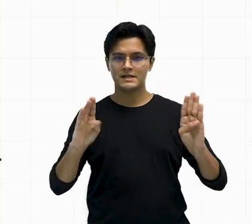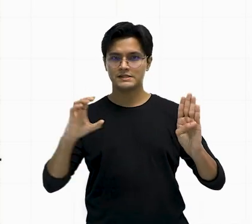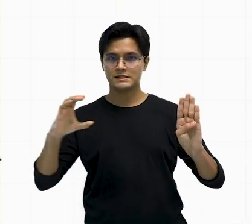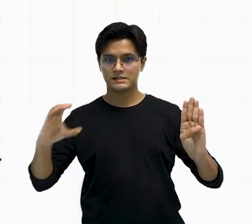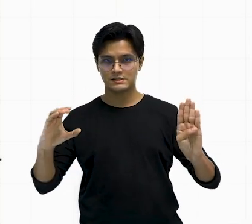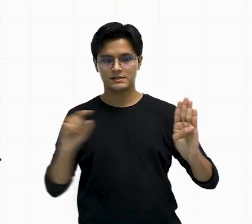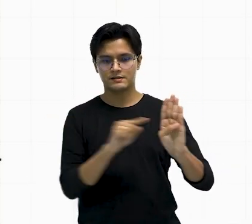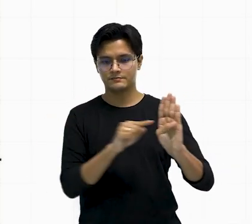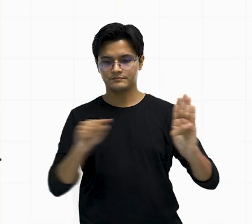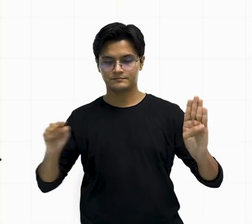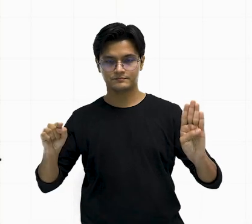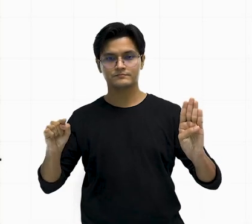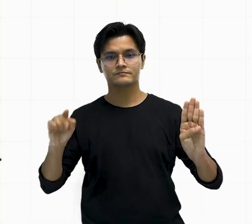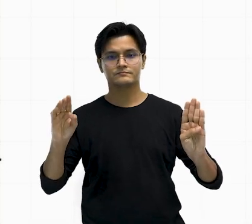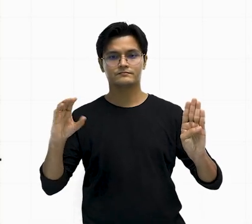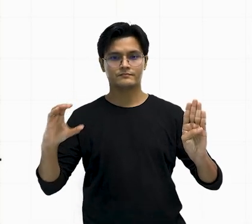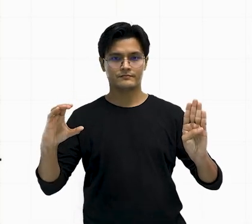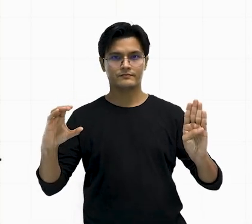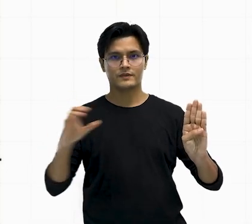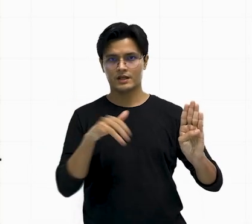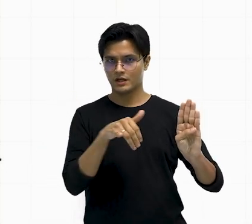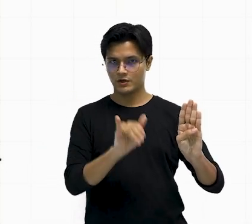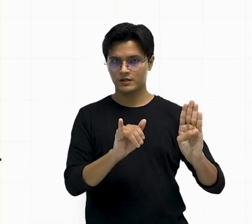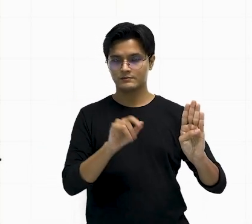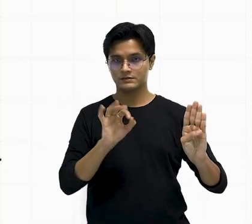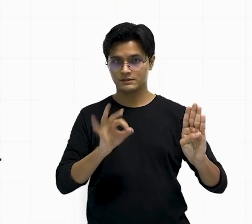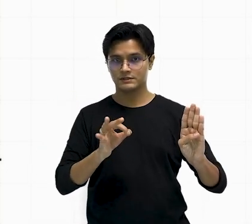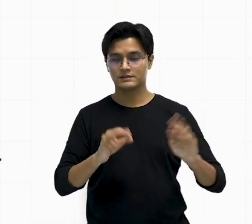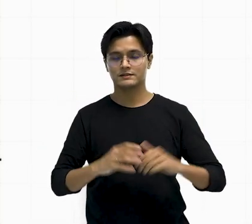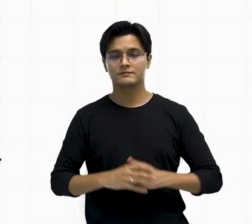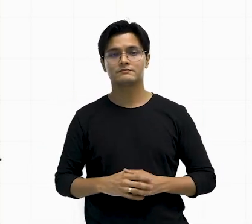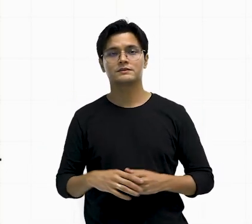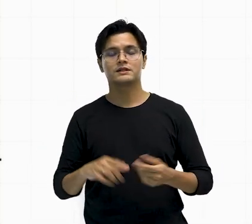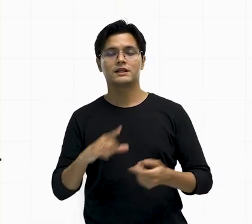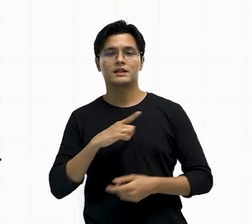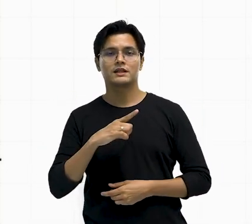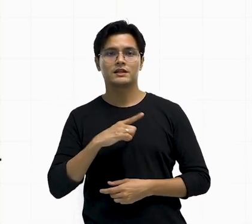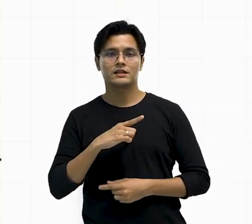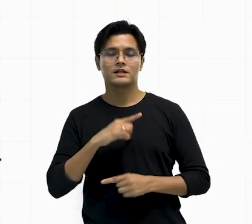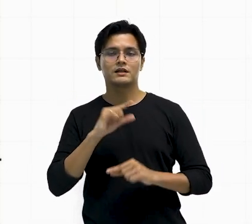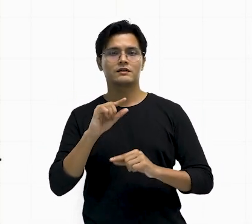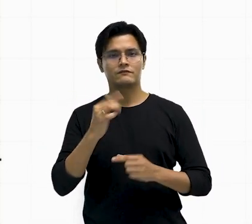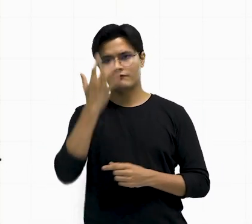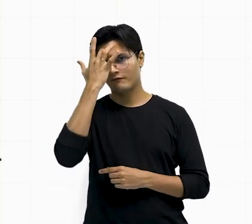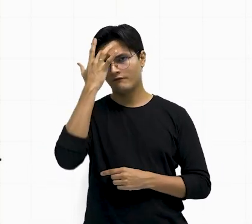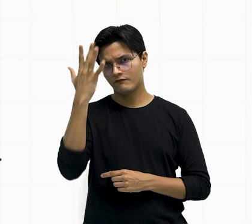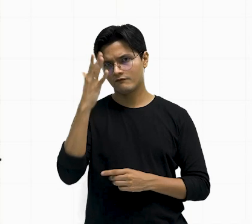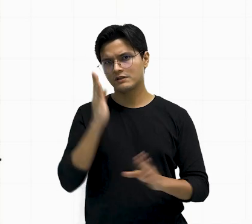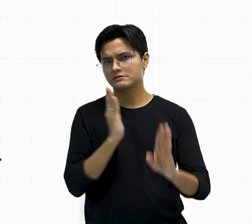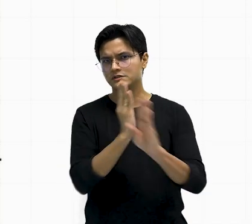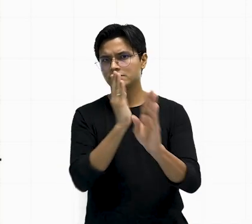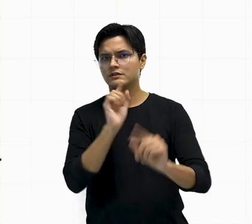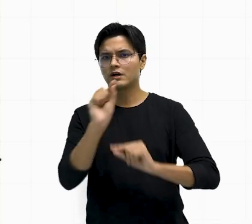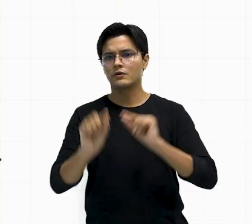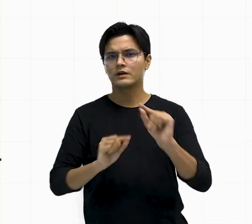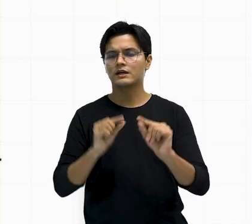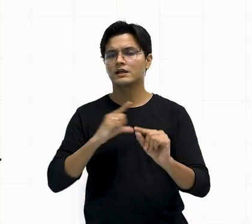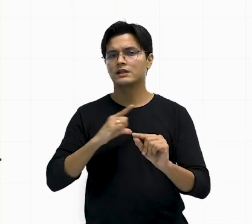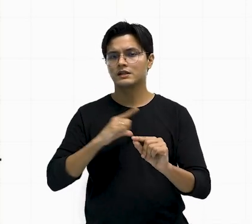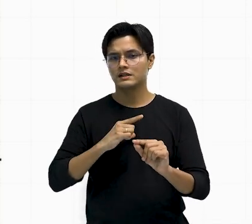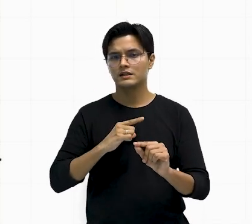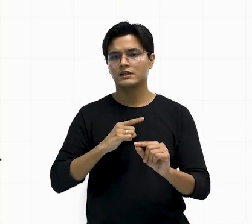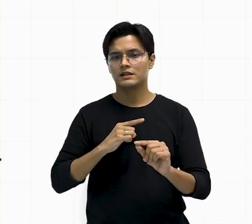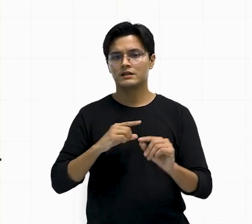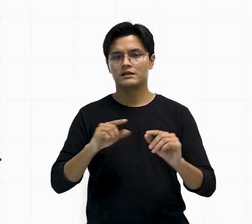essa medida que vai do ponto B ao ponto C, e é fácil identificar que nós temos aí em cima